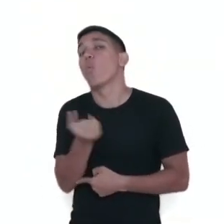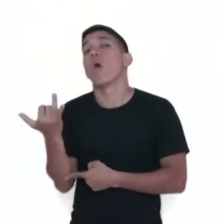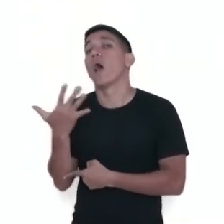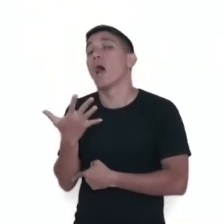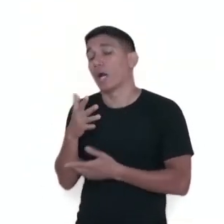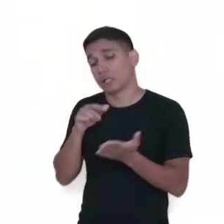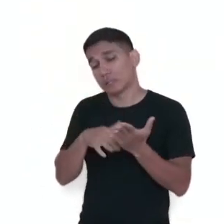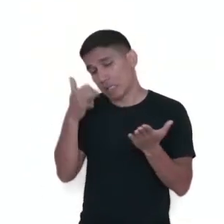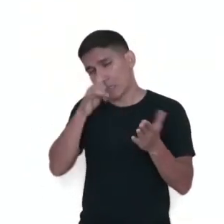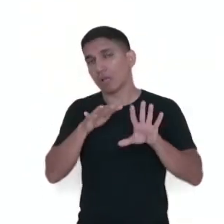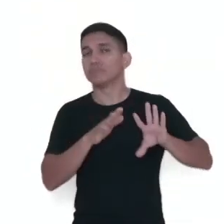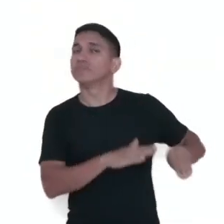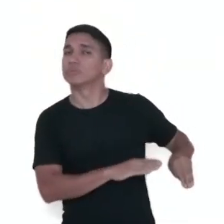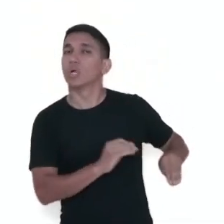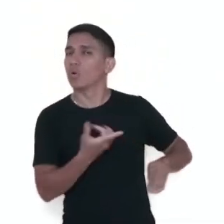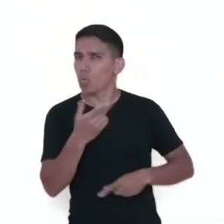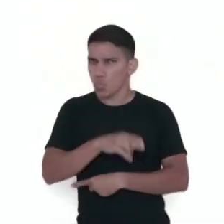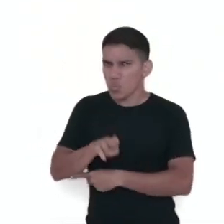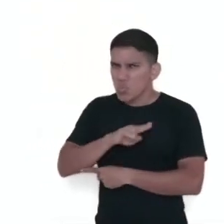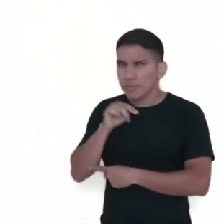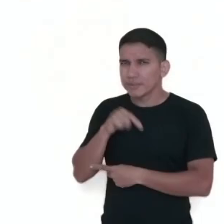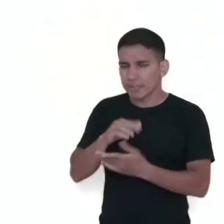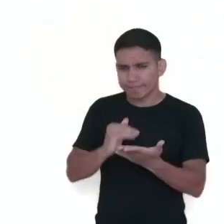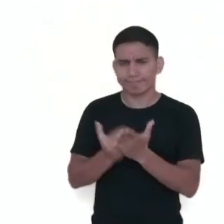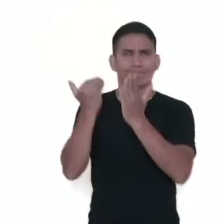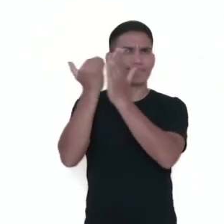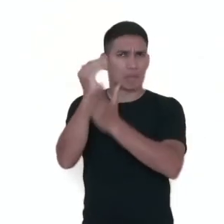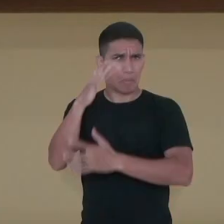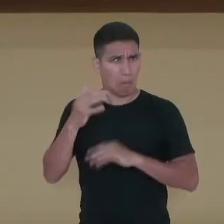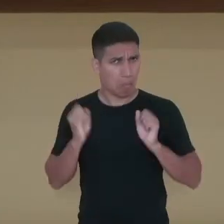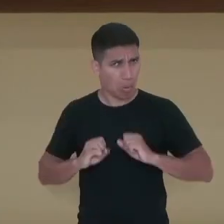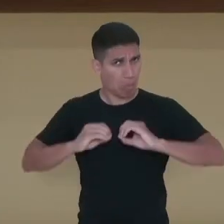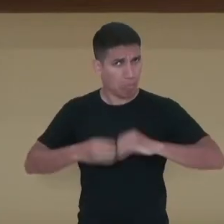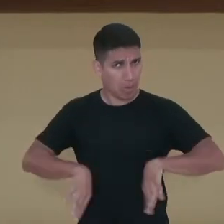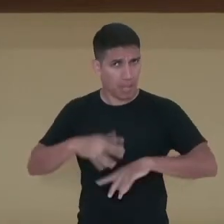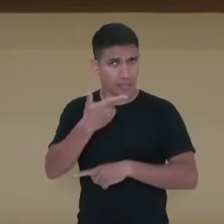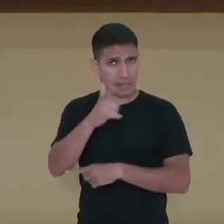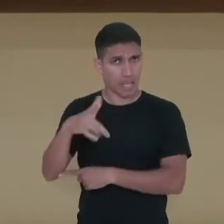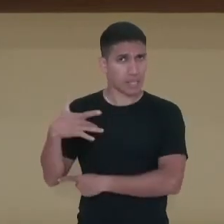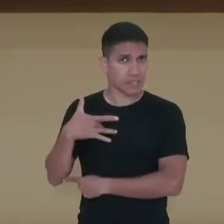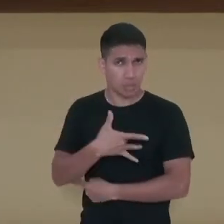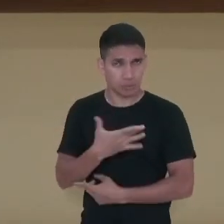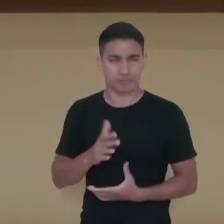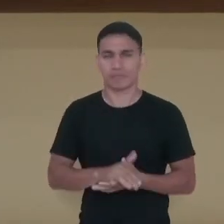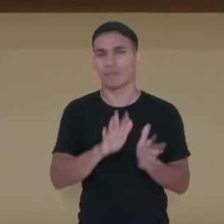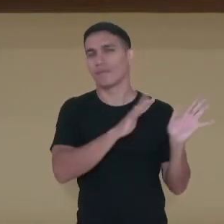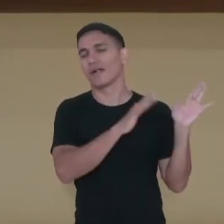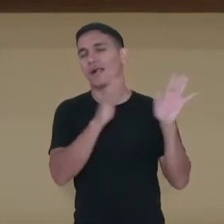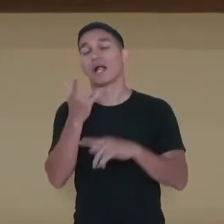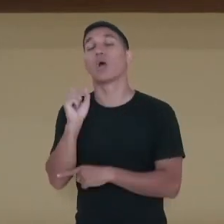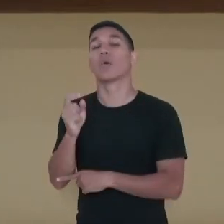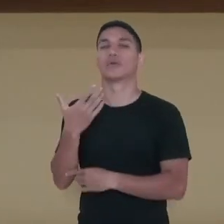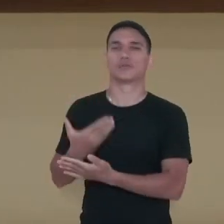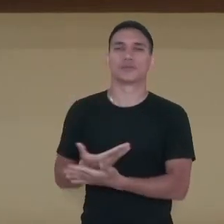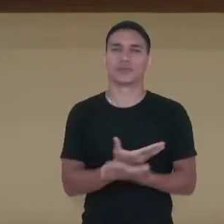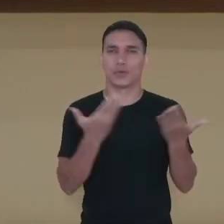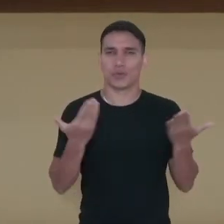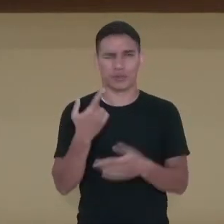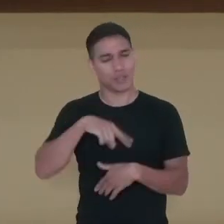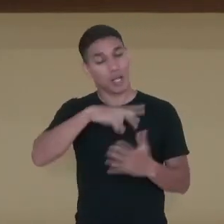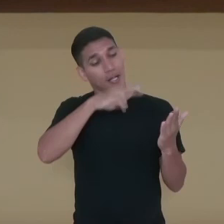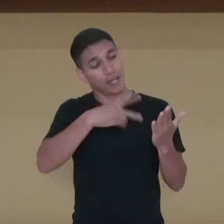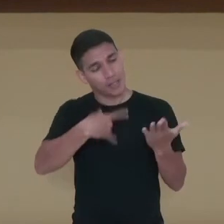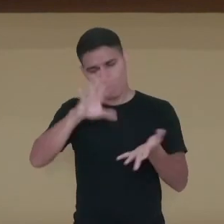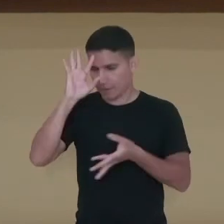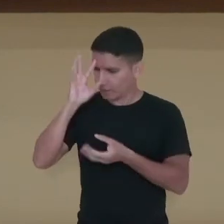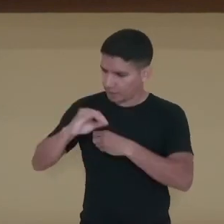celular? Acha que o uso excessivo é prejudicial à sua saúde? O que nós estudamos hoje? Nós lemos e interpretamos